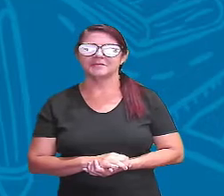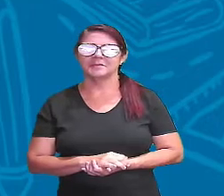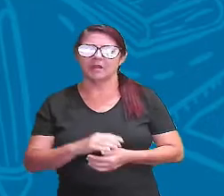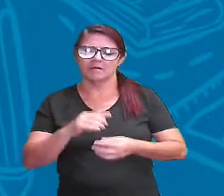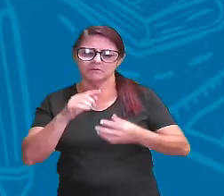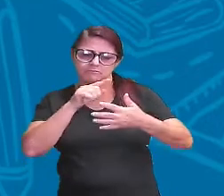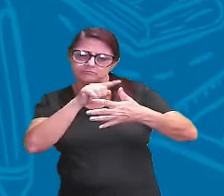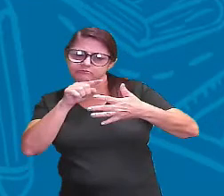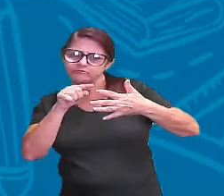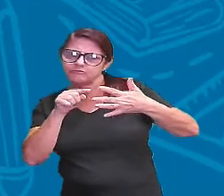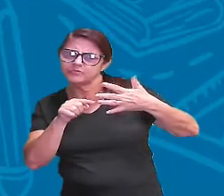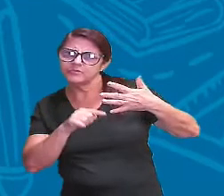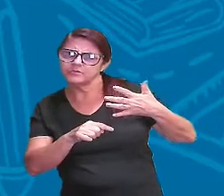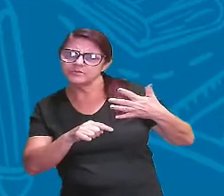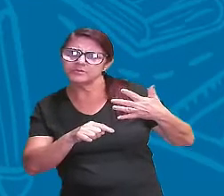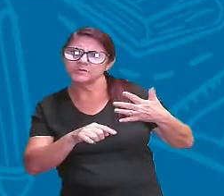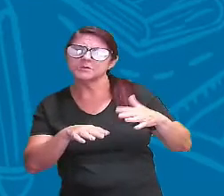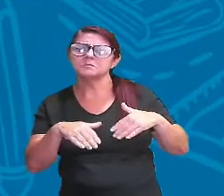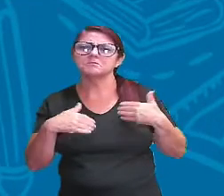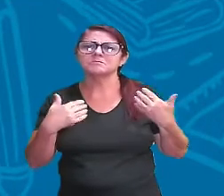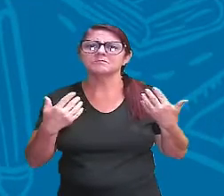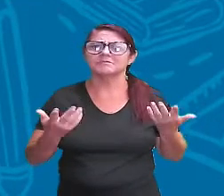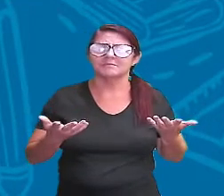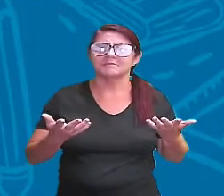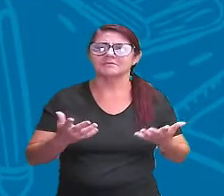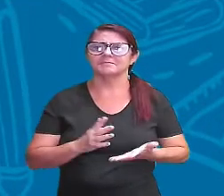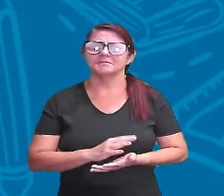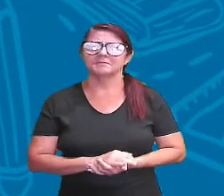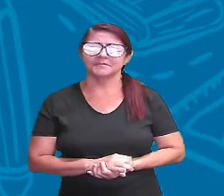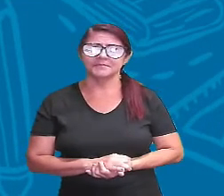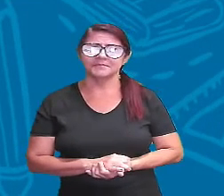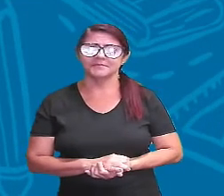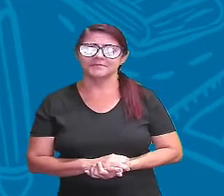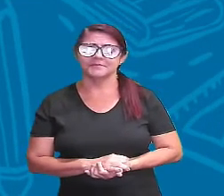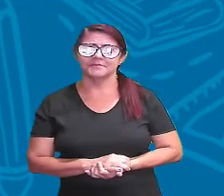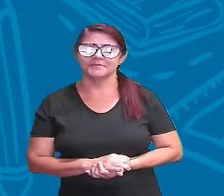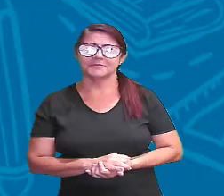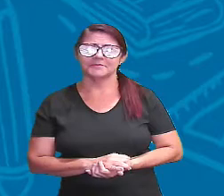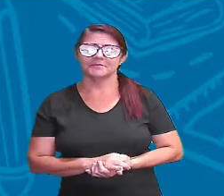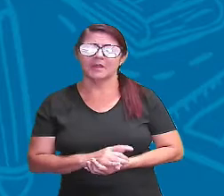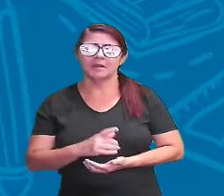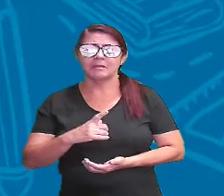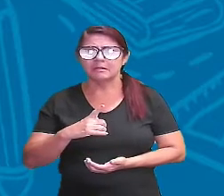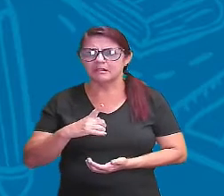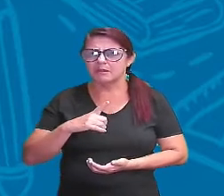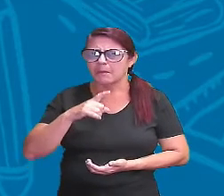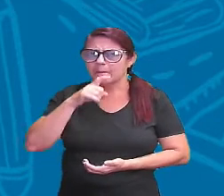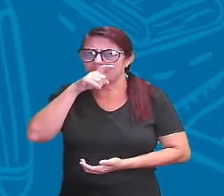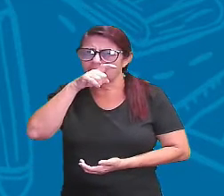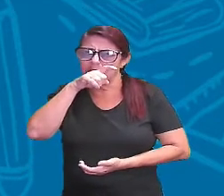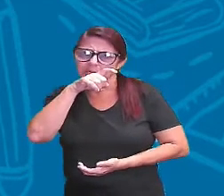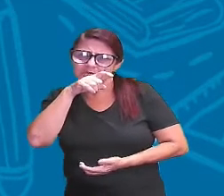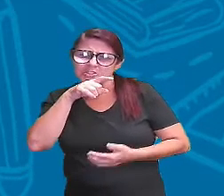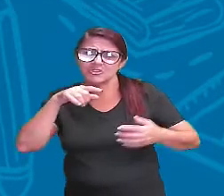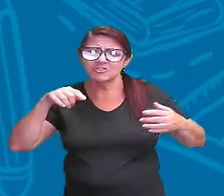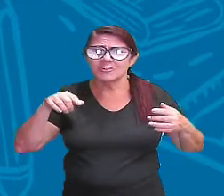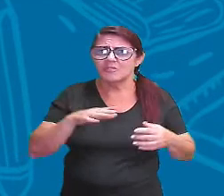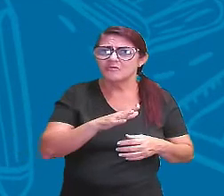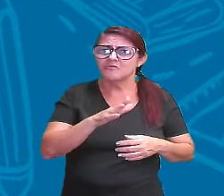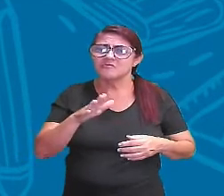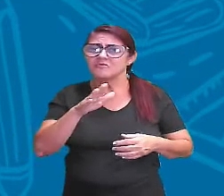Tipos de conto. Então, vamos ver aqui os tipos de conto. Temos aqui a bruxinha voando, temos aí